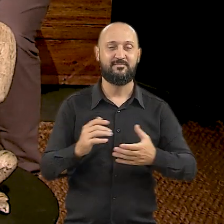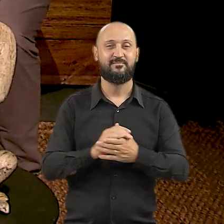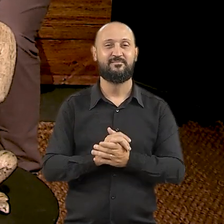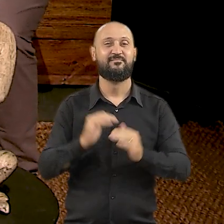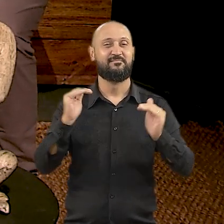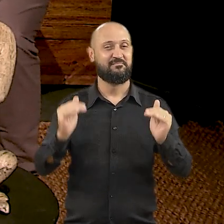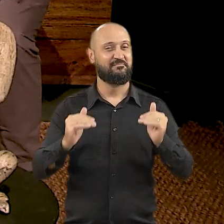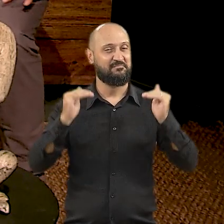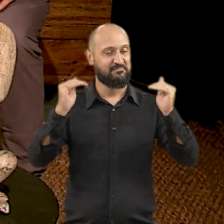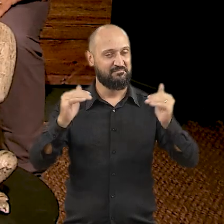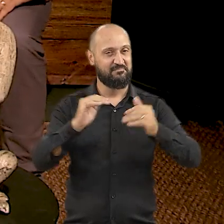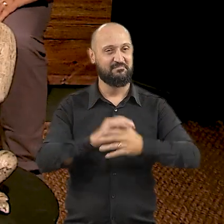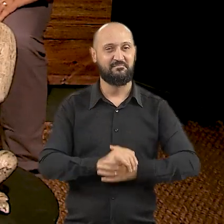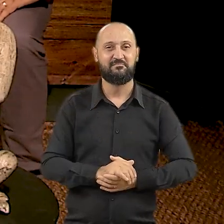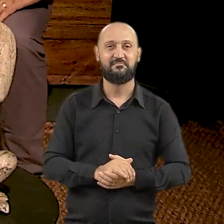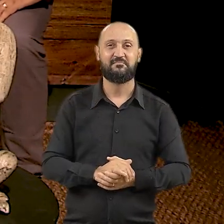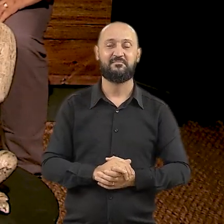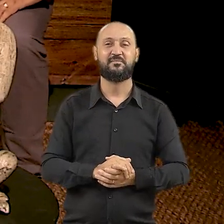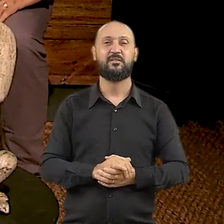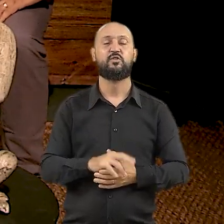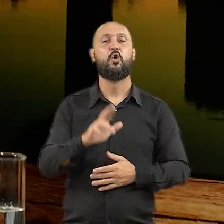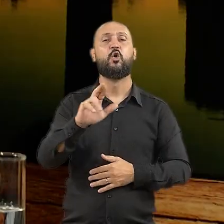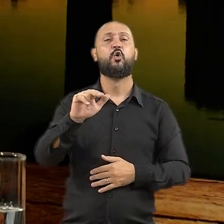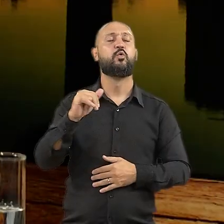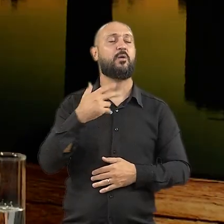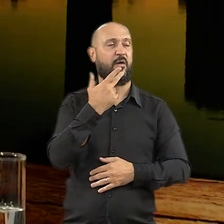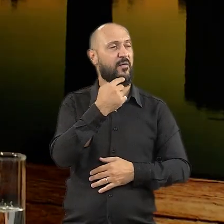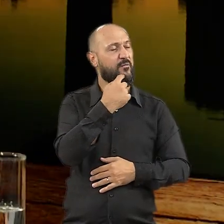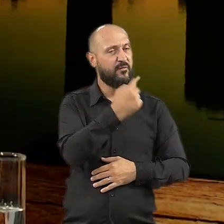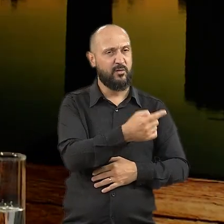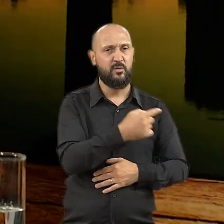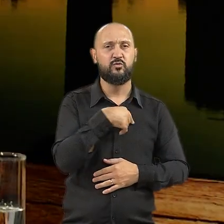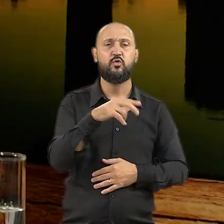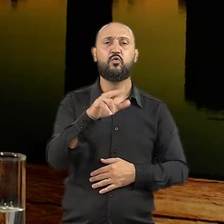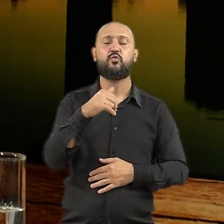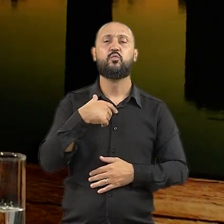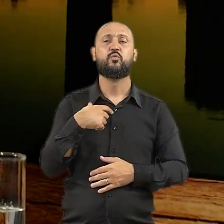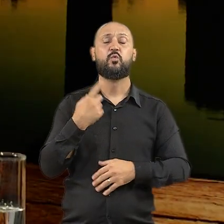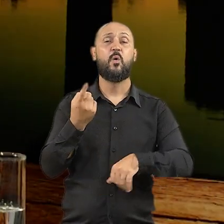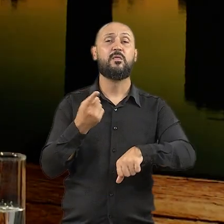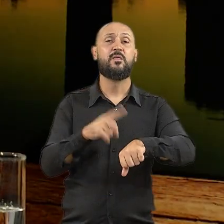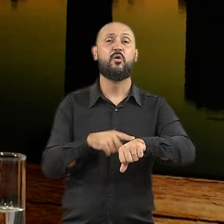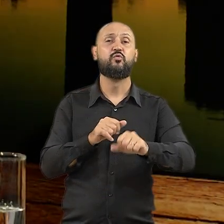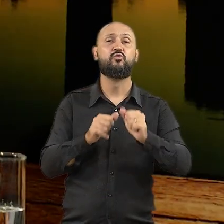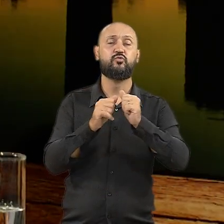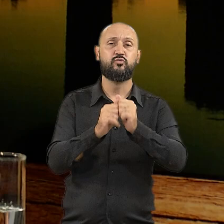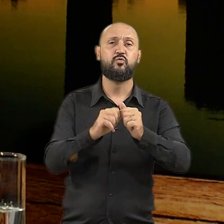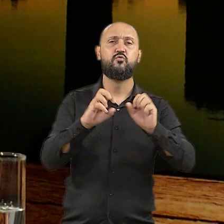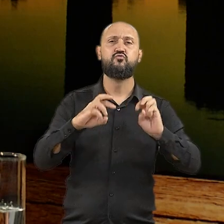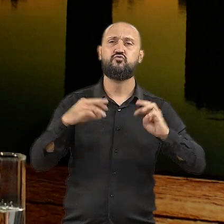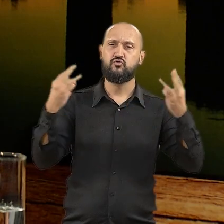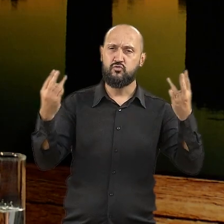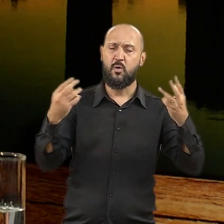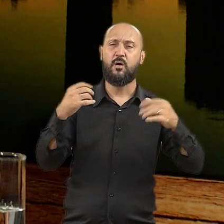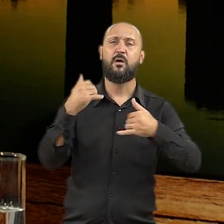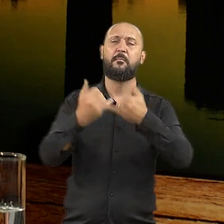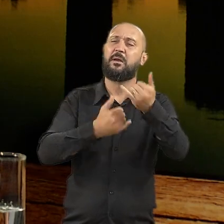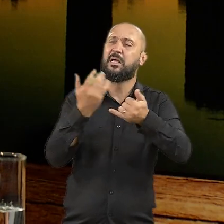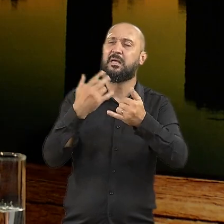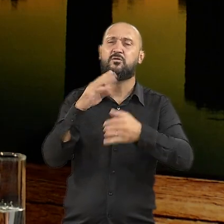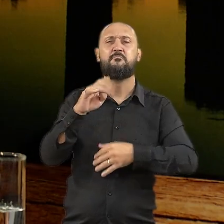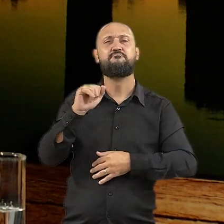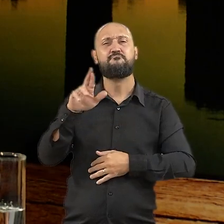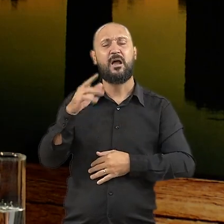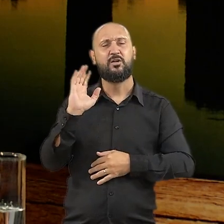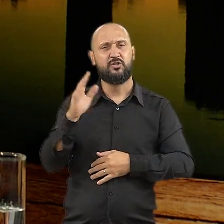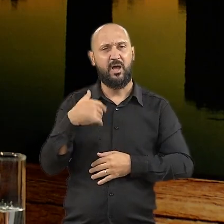O magistral mesmo. Cara, aí a gente nunca tocou... Eu até falo que a gente nunca tocou ao vivo em show. Não sei, em canchas de bar,